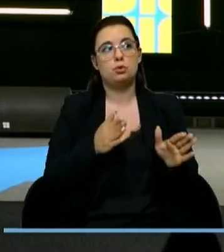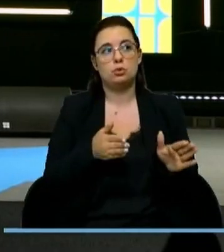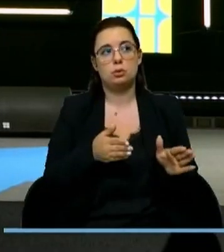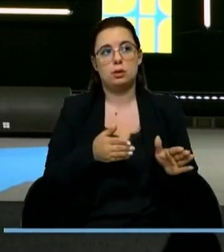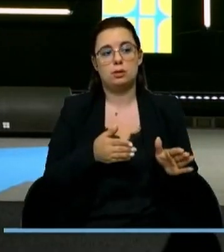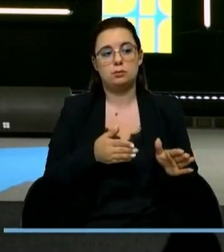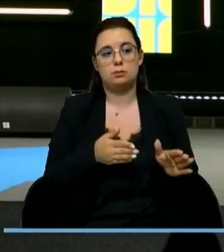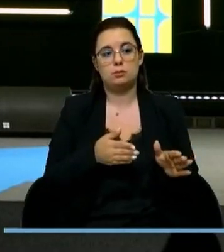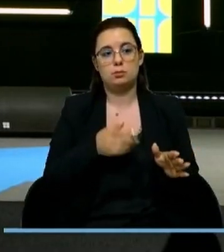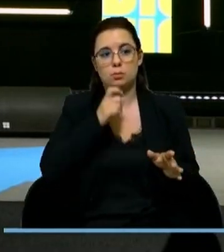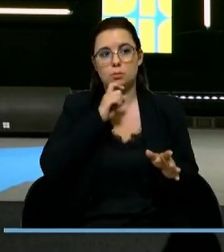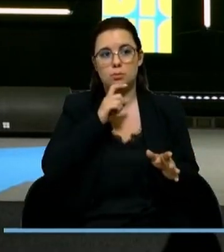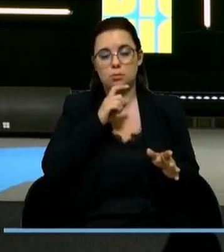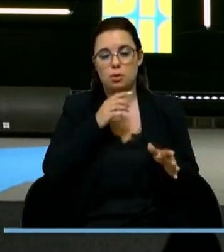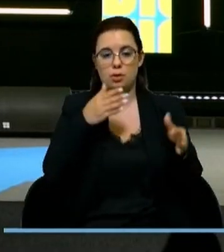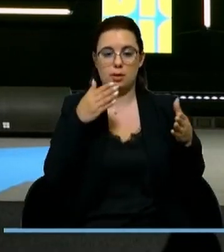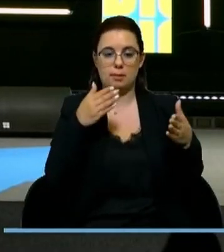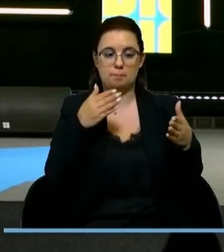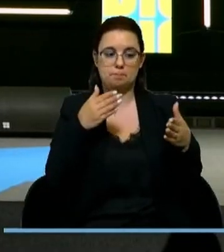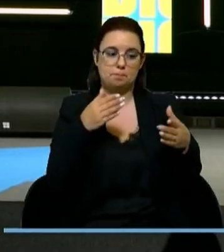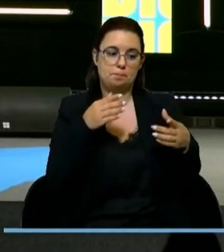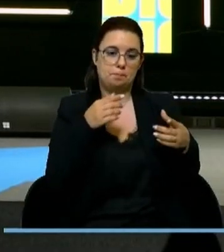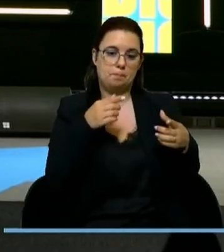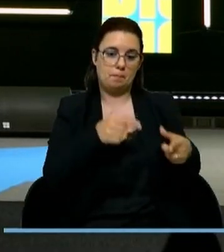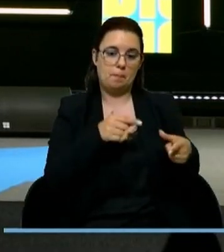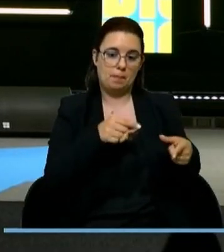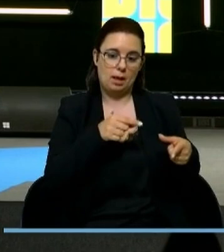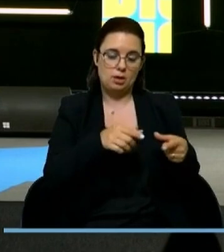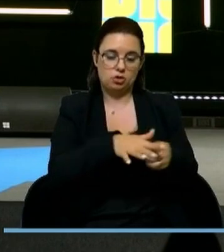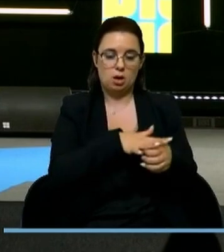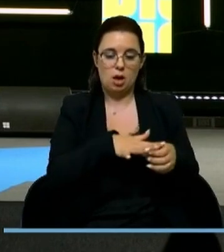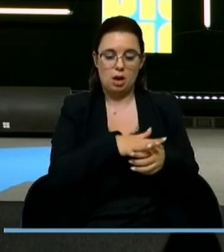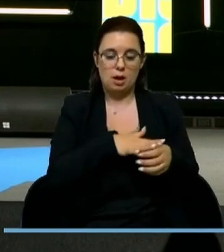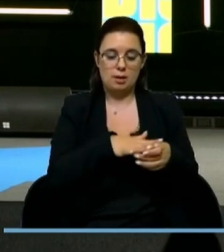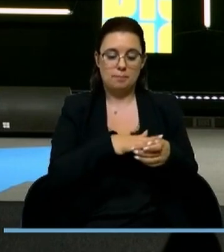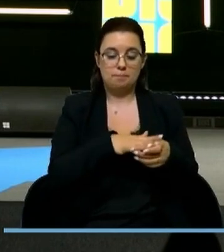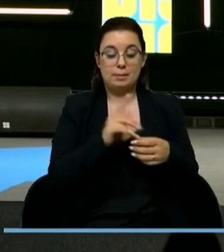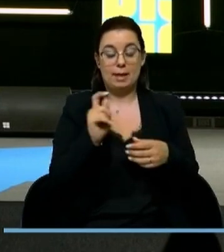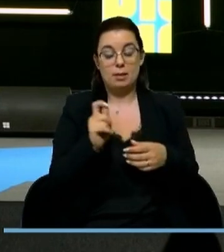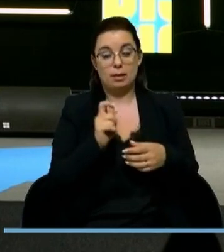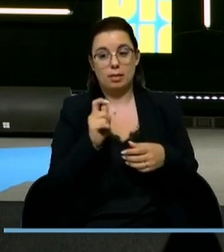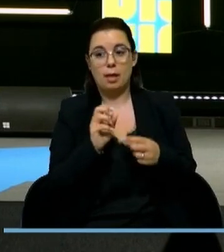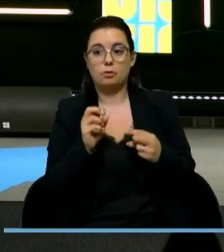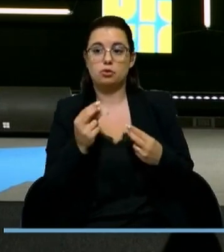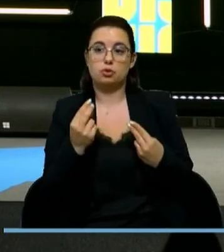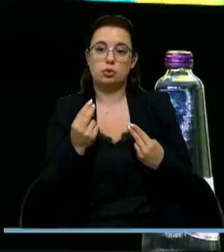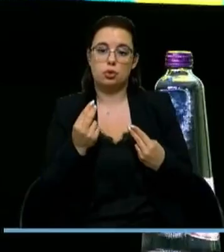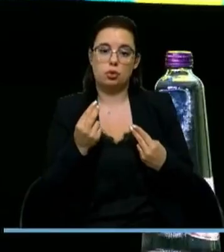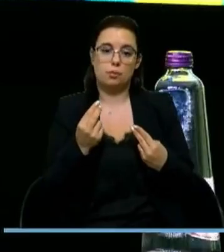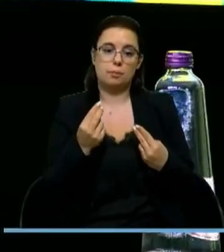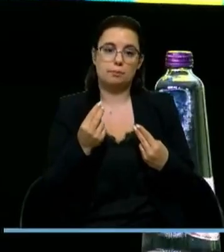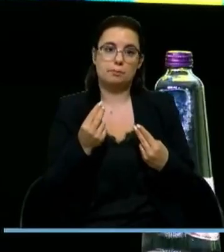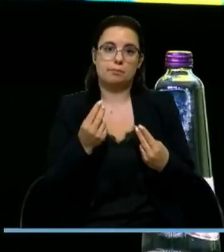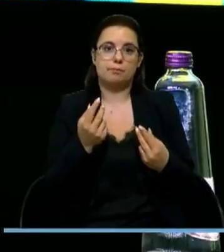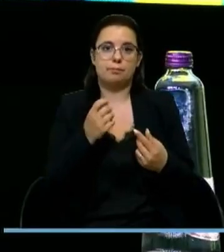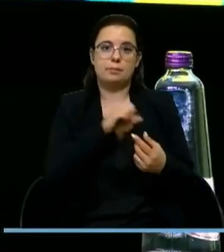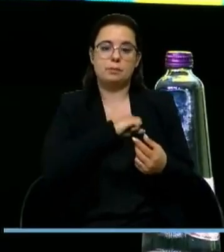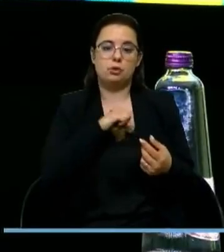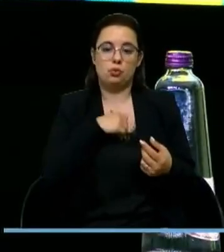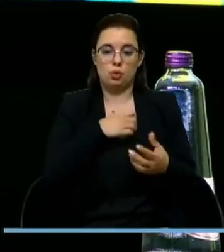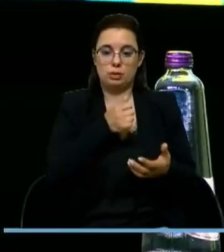também podem dirigir-se a este tipo de plataformas entidades ou que sejam proprietários